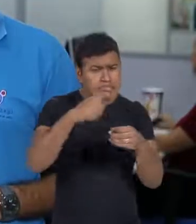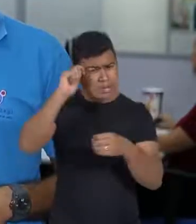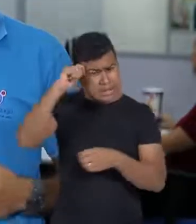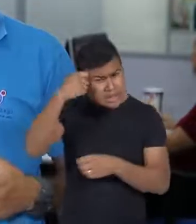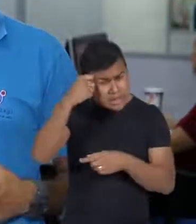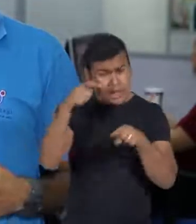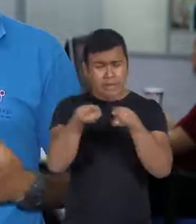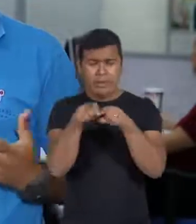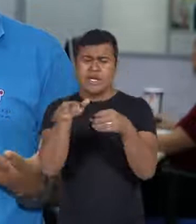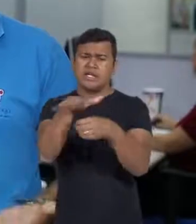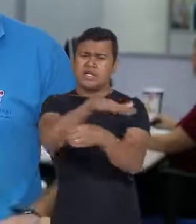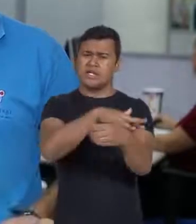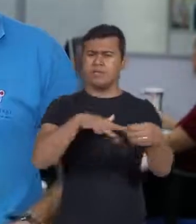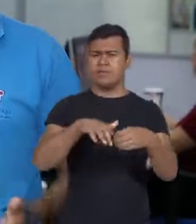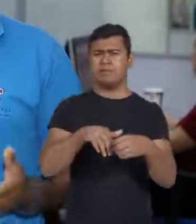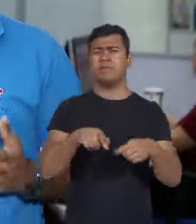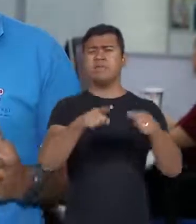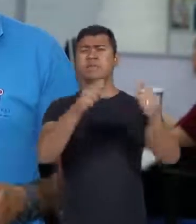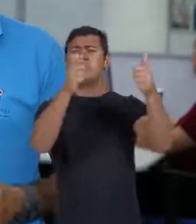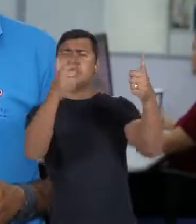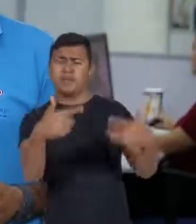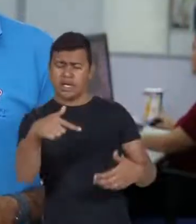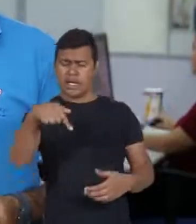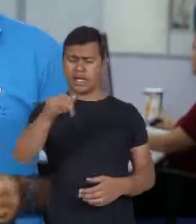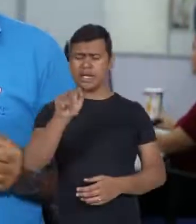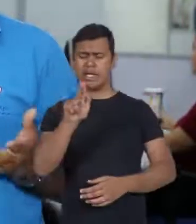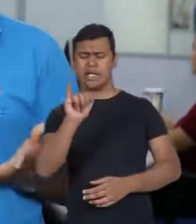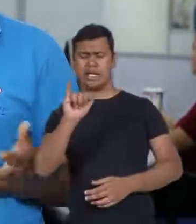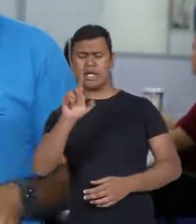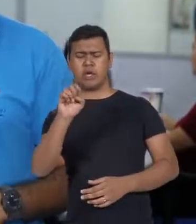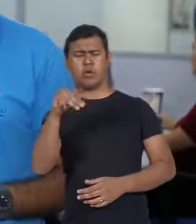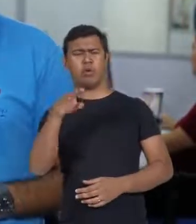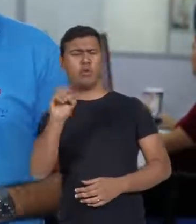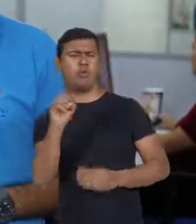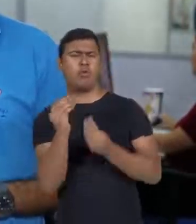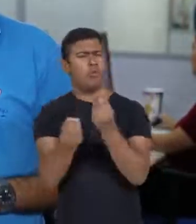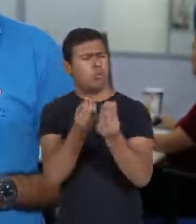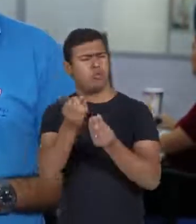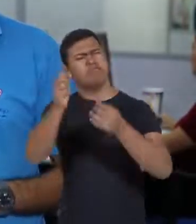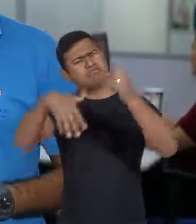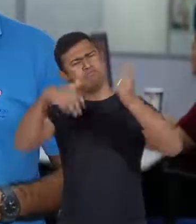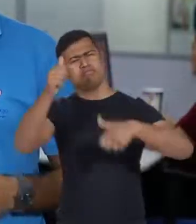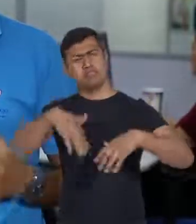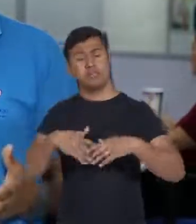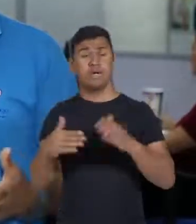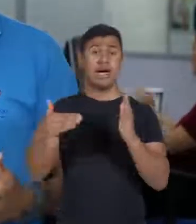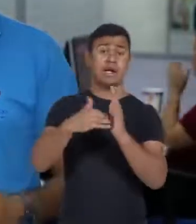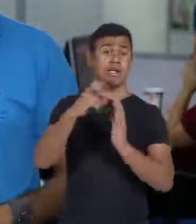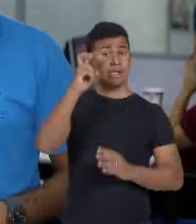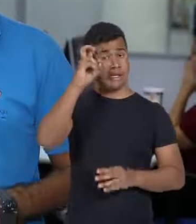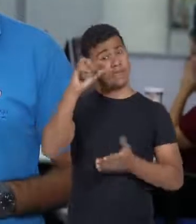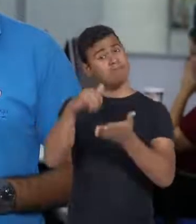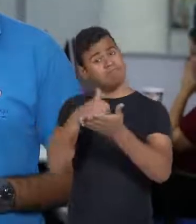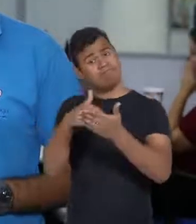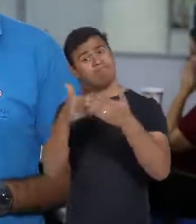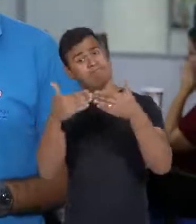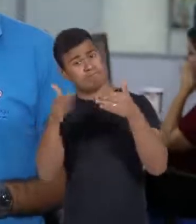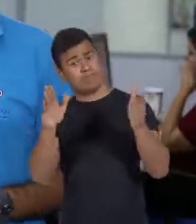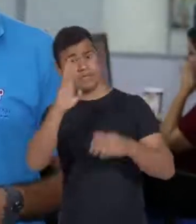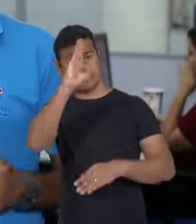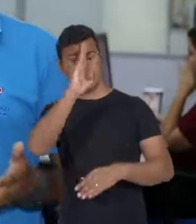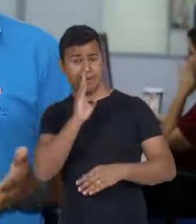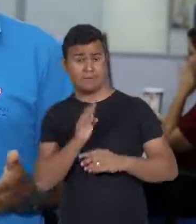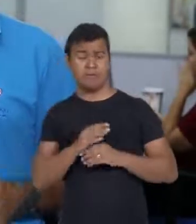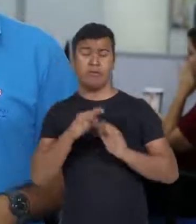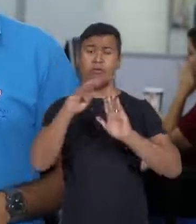debate é sobre quilombos contemporâneos e históricos. As inscrições podem ser feitas até quinta-feira pela internet e são